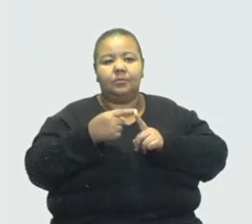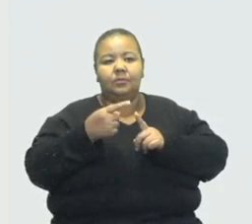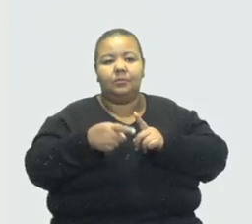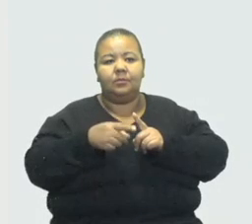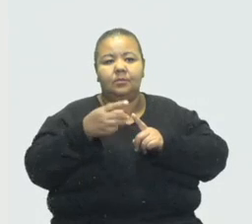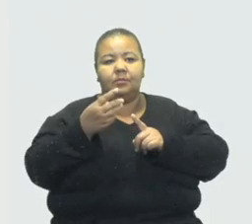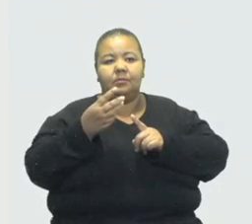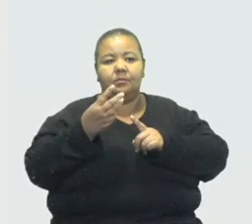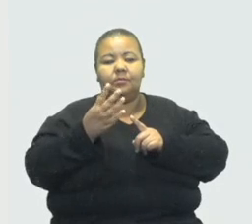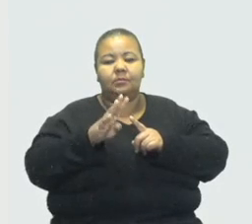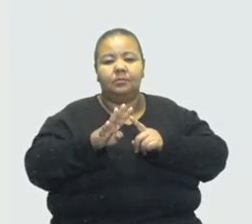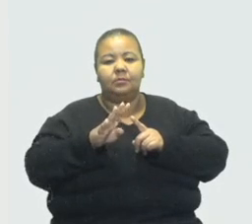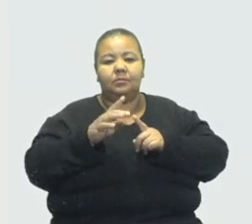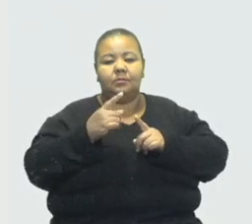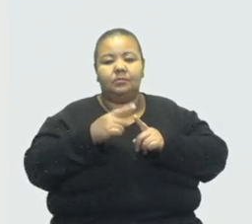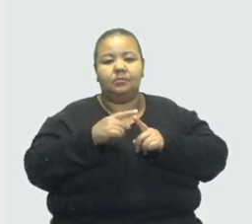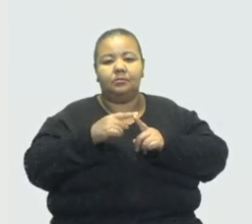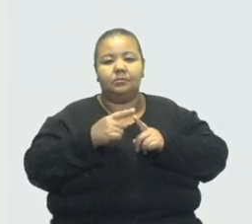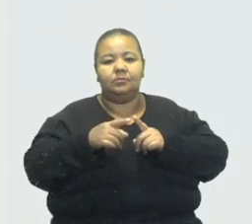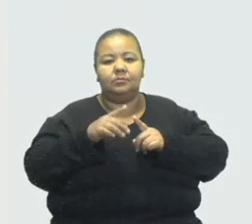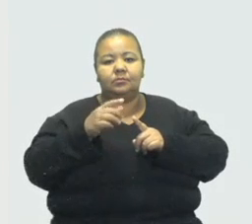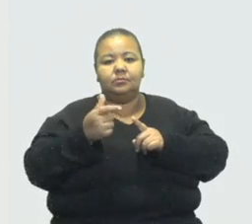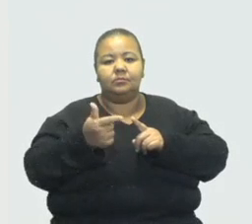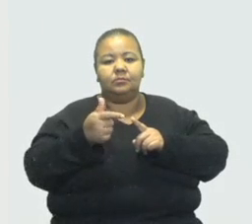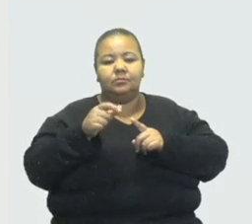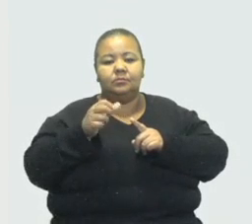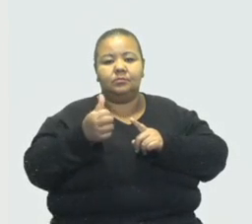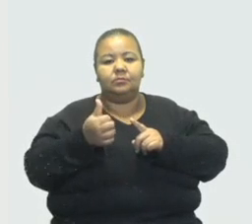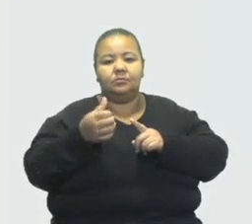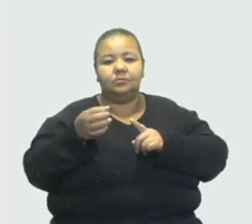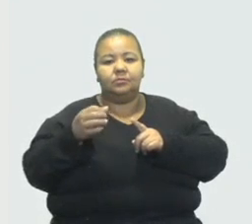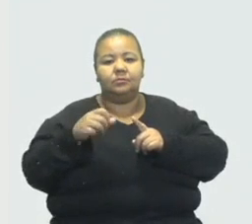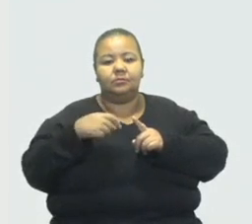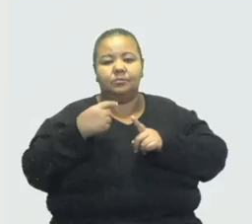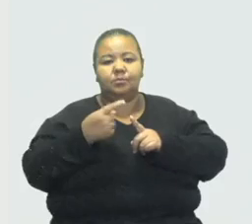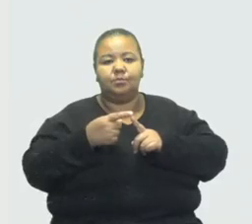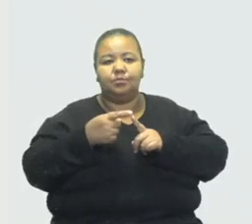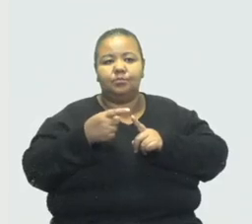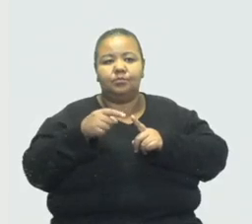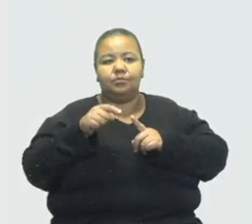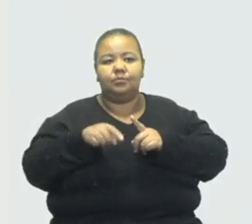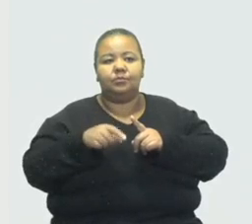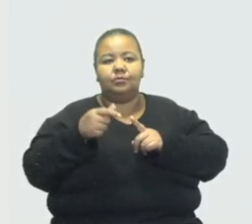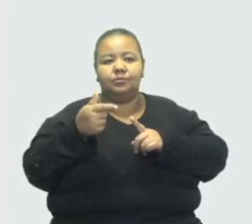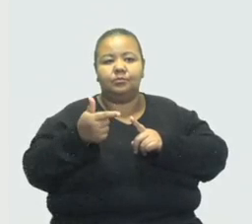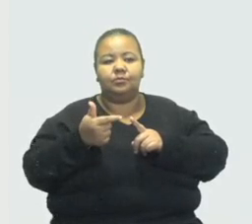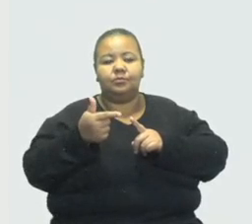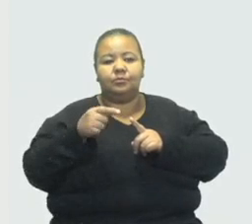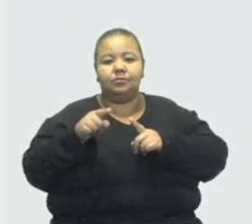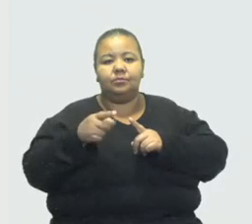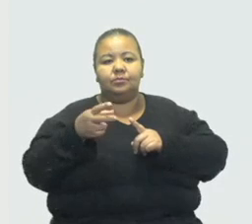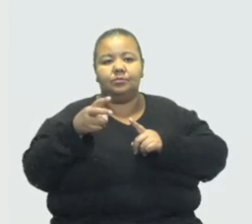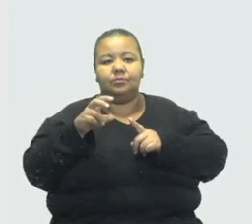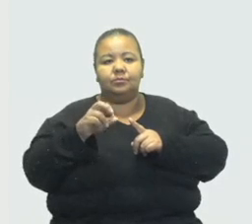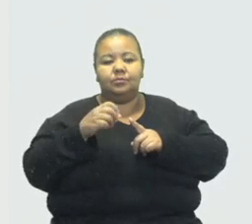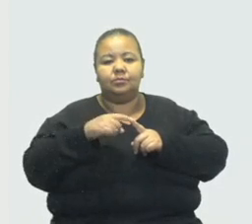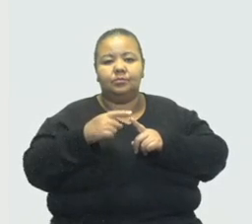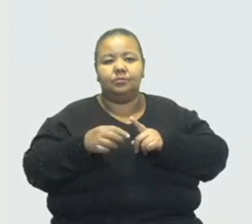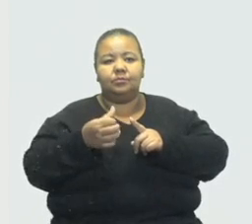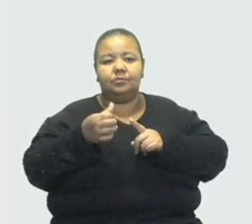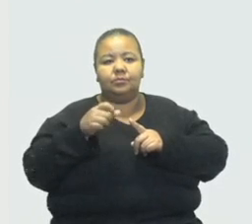mais 4 vezes 2.600 mais 2,50